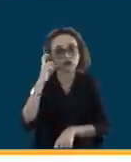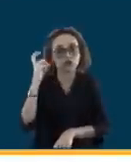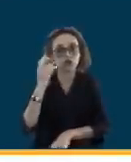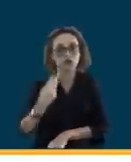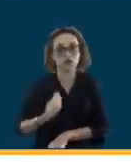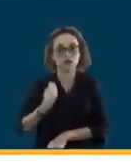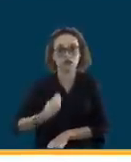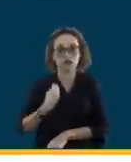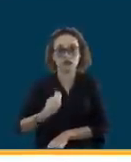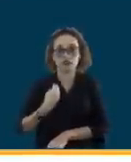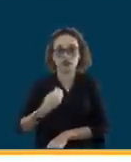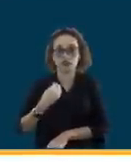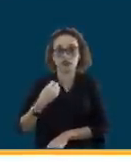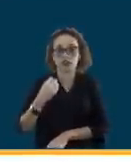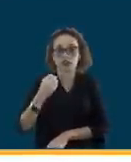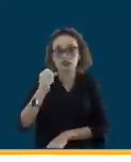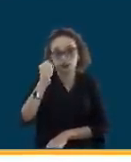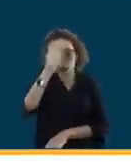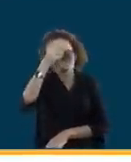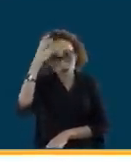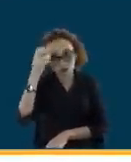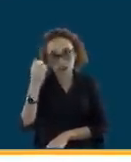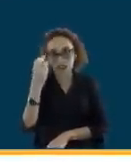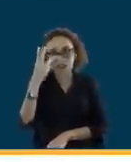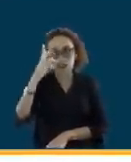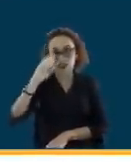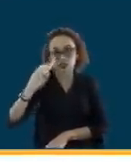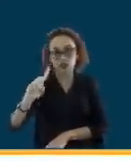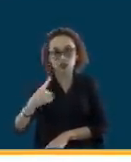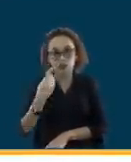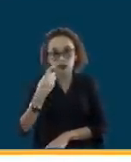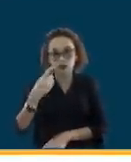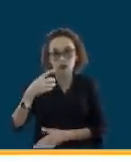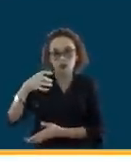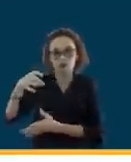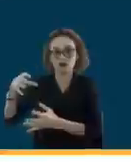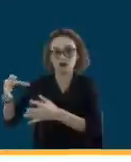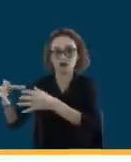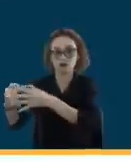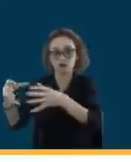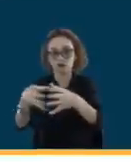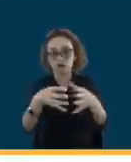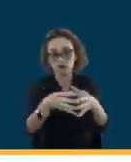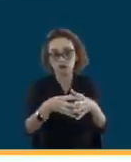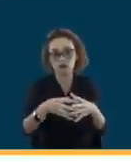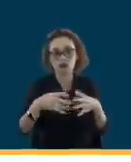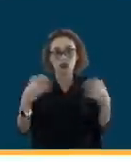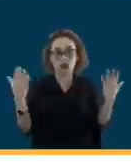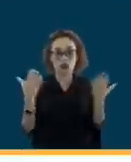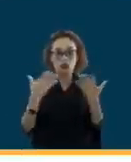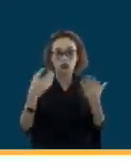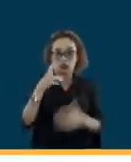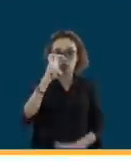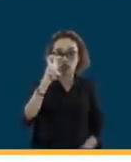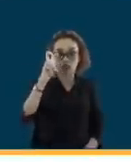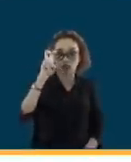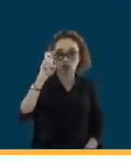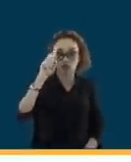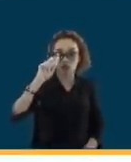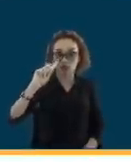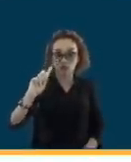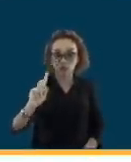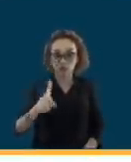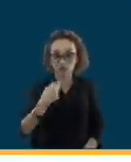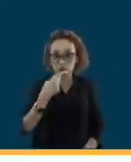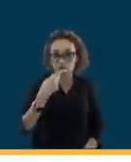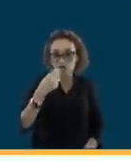municípios, 3.500 comunidades, né? Foi o pico, né? Agora nós vamos chegar em 5.570